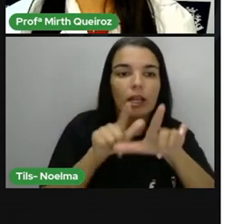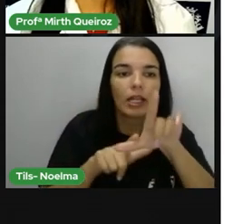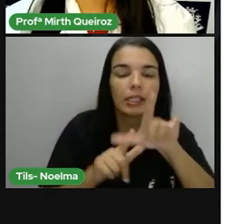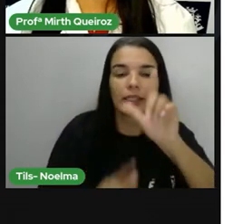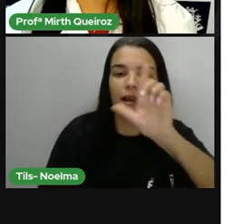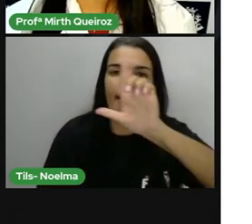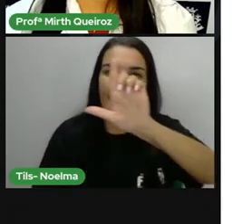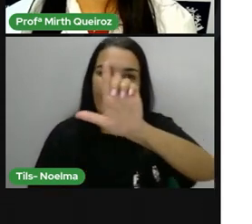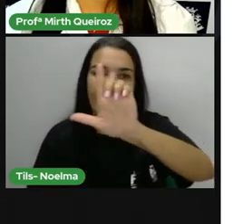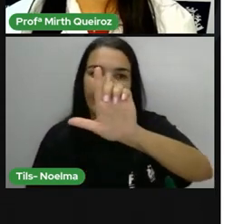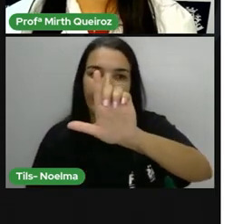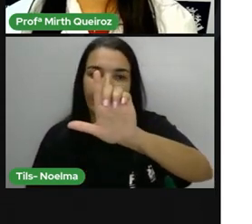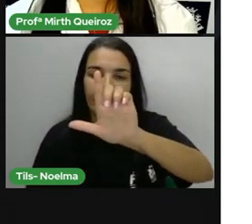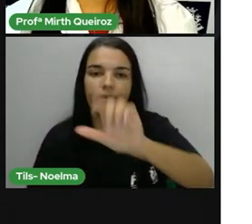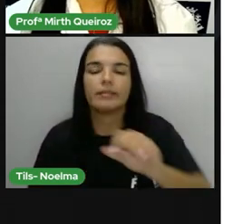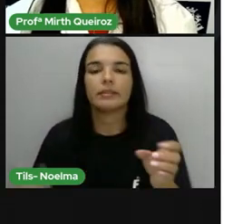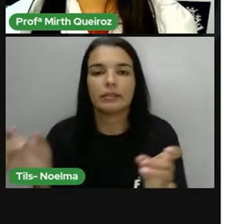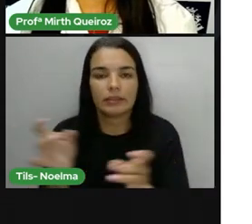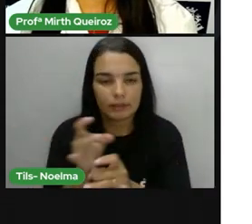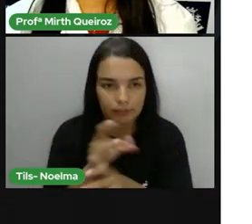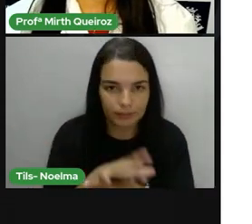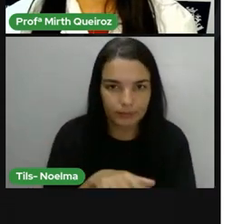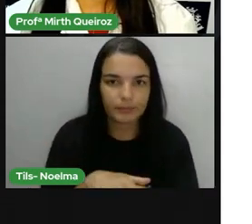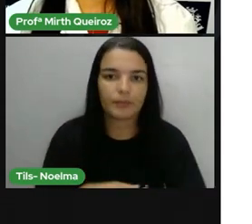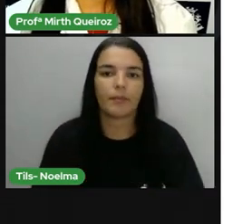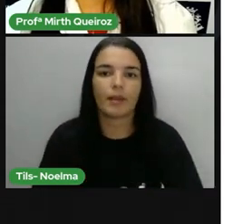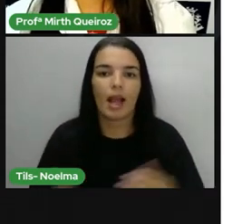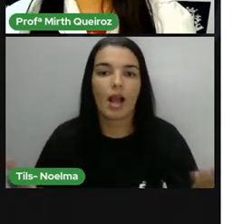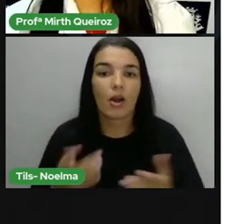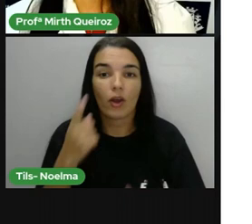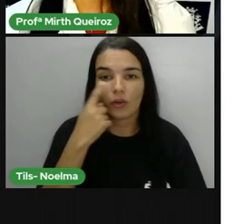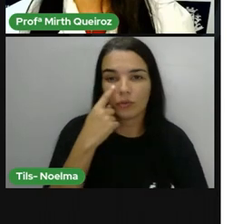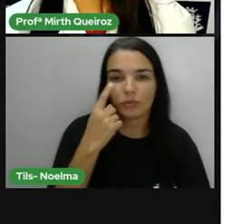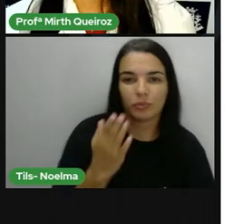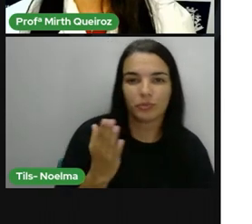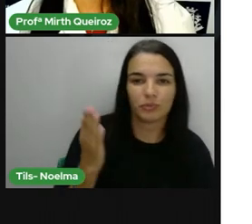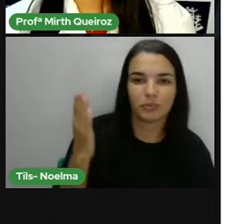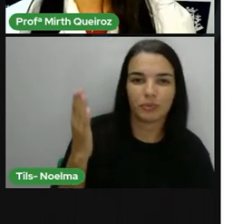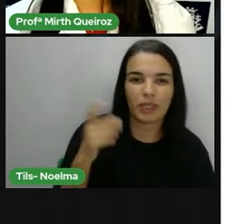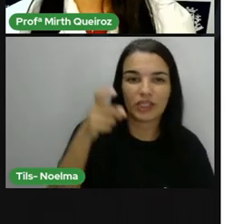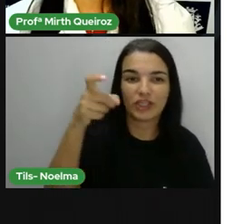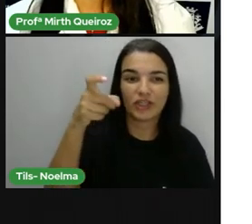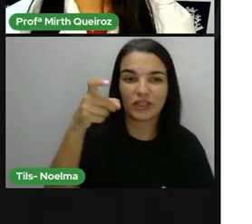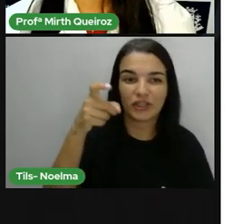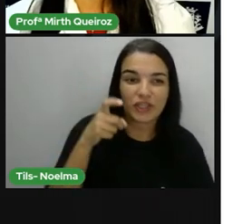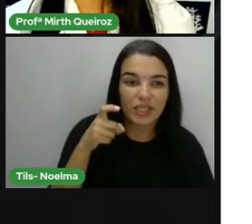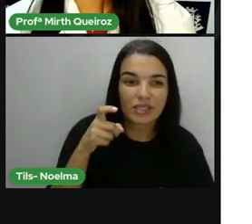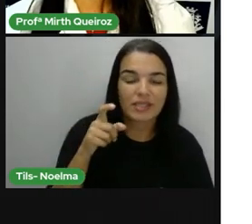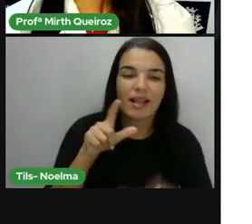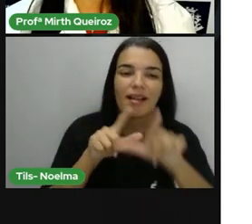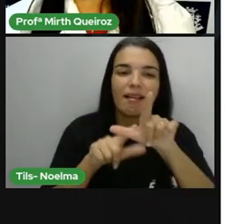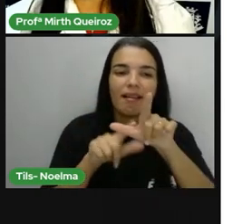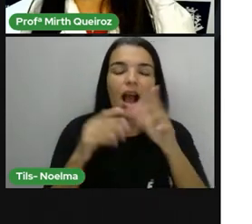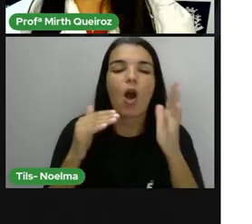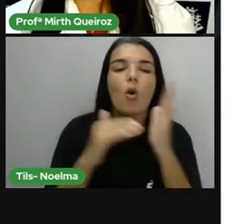L, paroxítona. Tórax, látex, palavras terminadas em X,